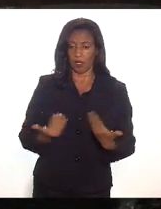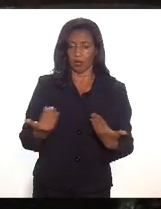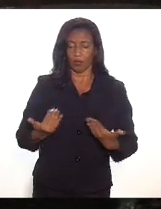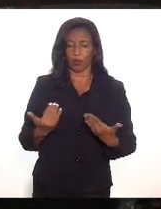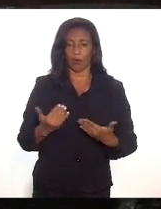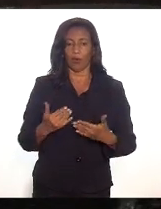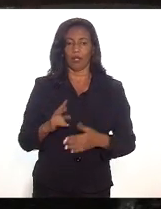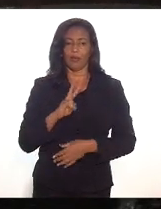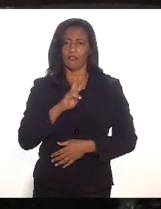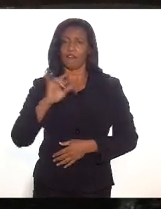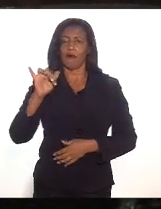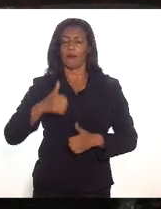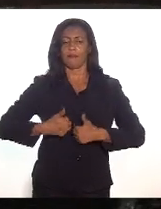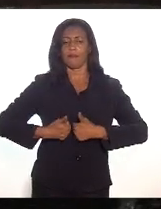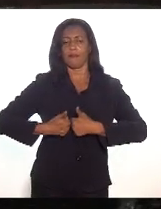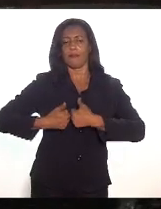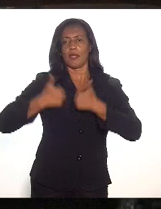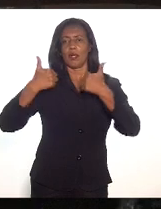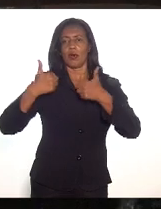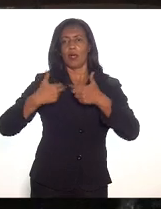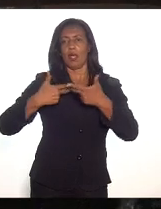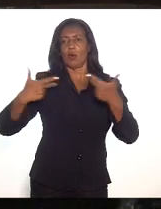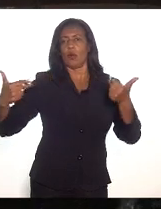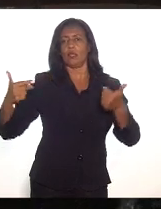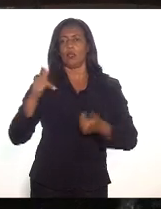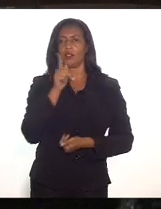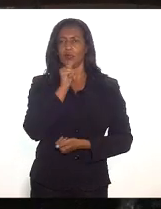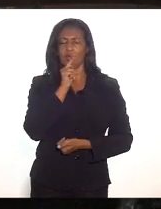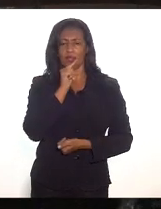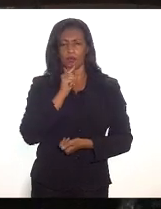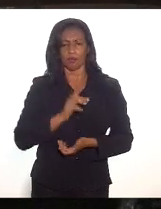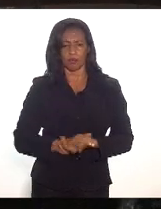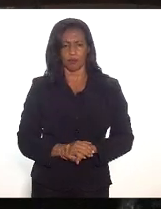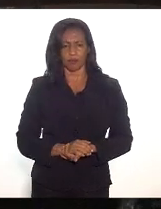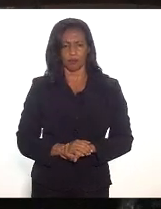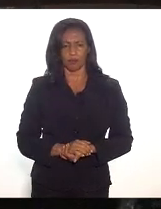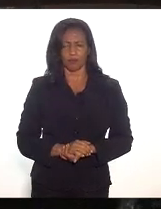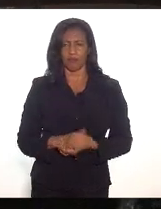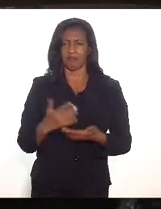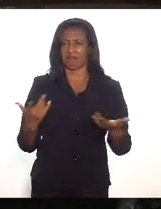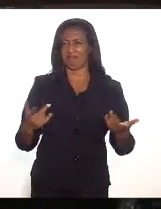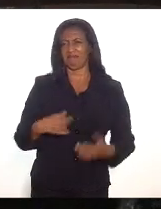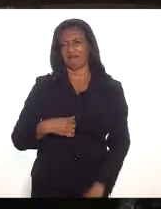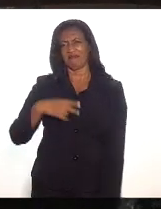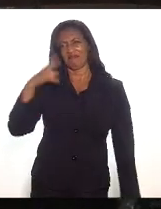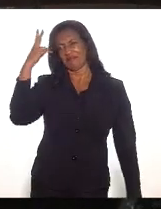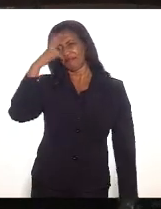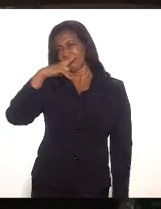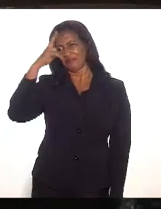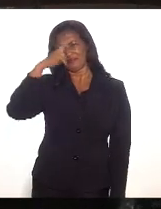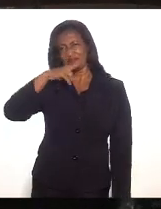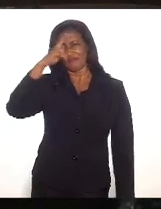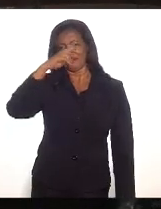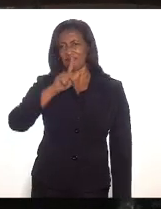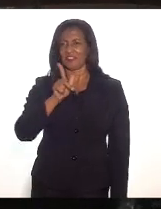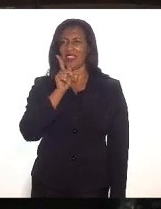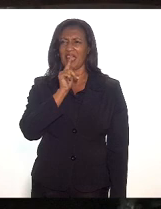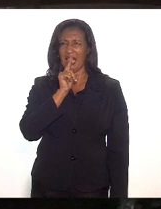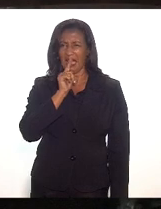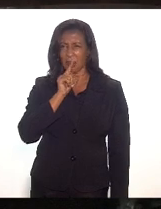vai melhorar a qualidade da água. Isto é um blefe. A água do